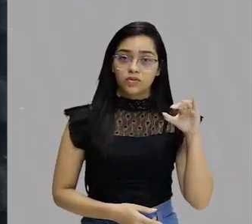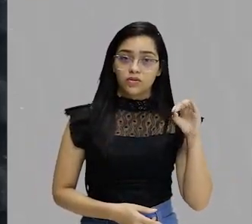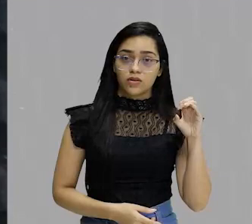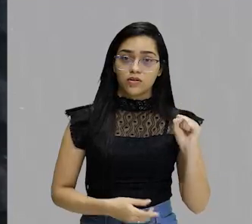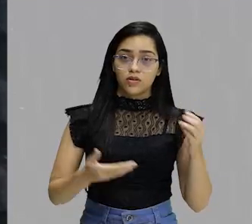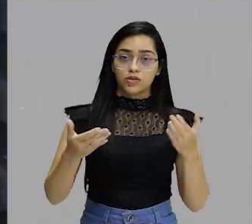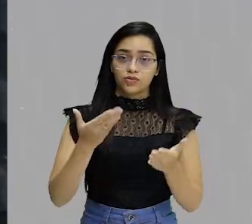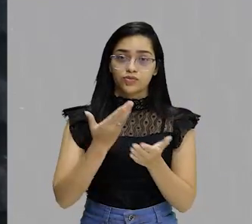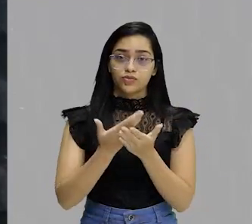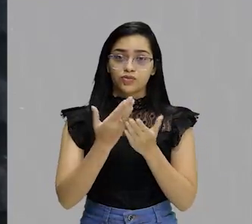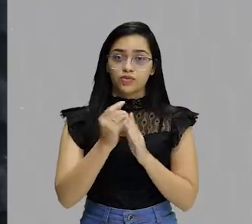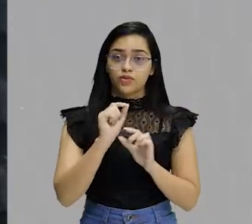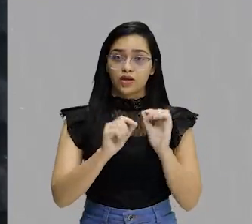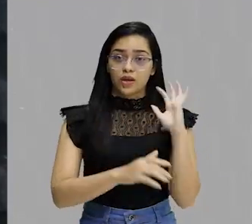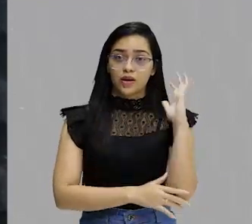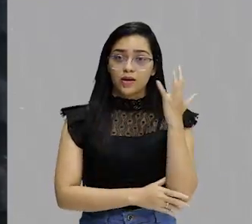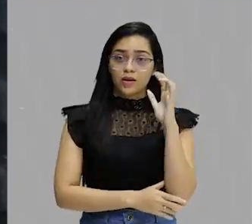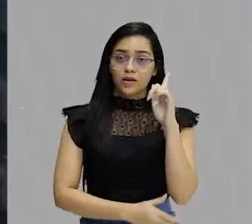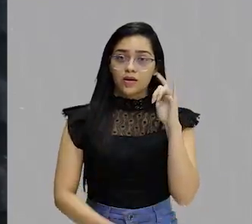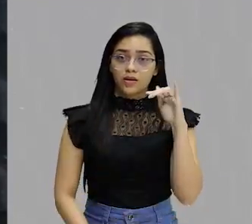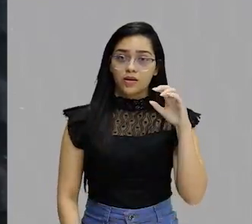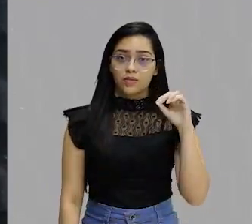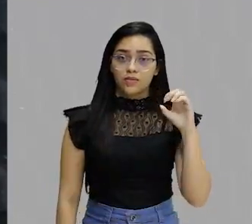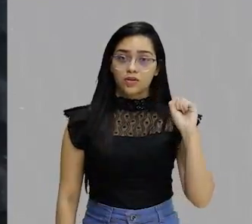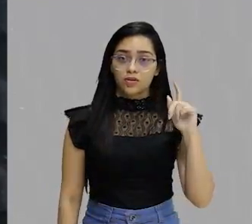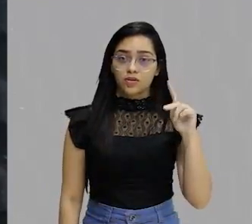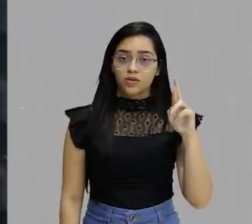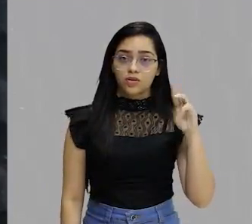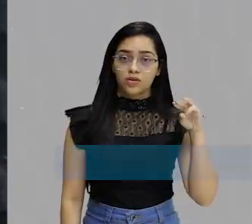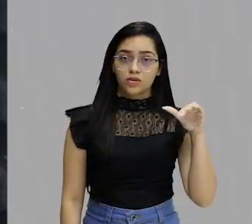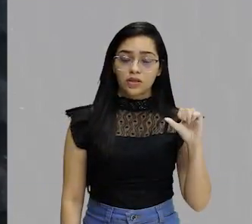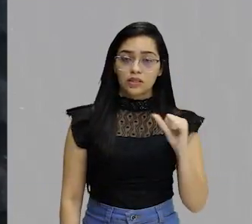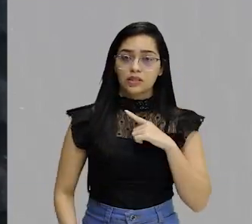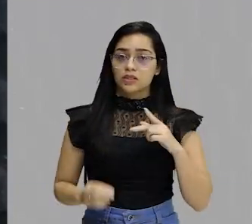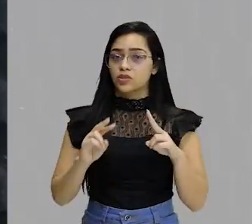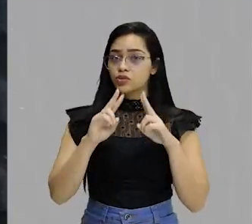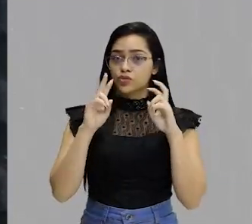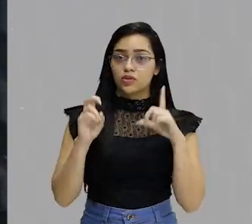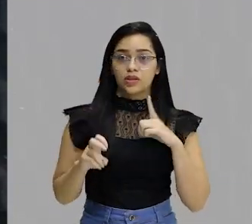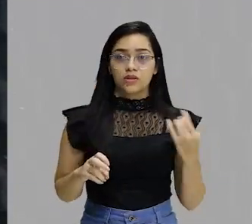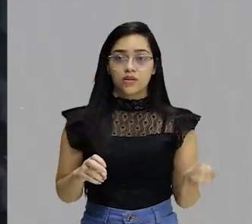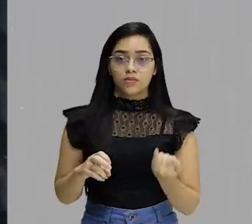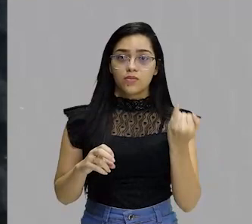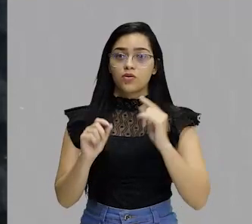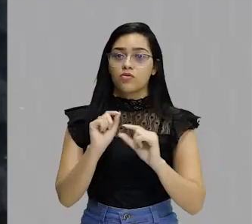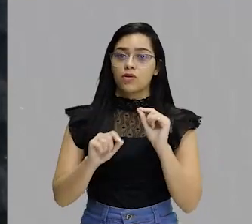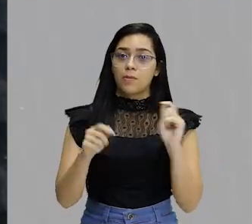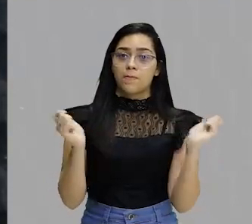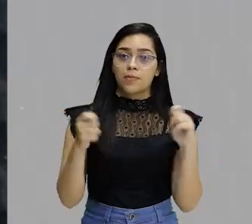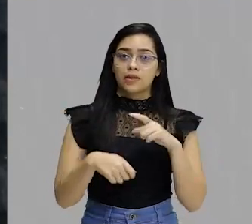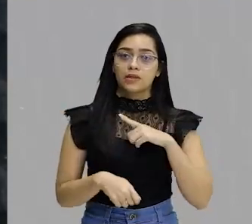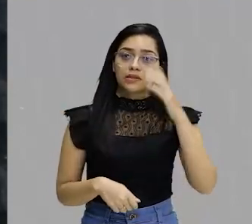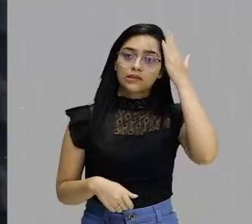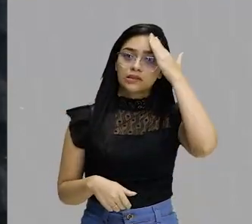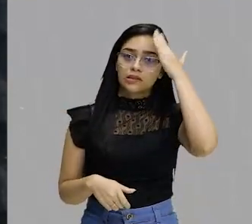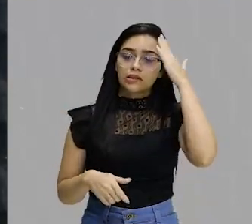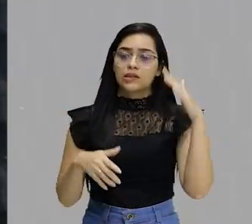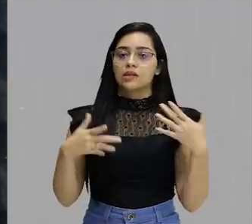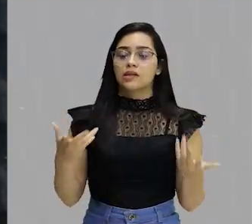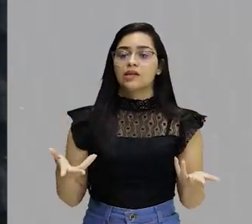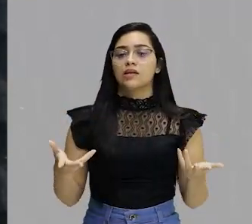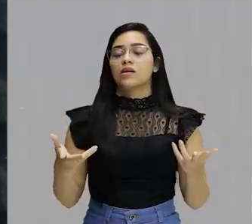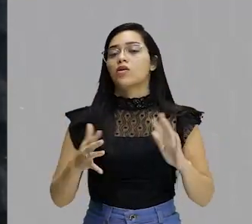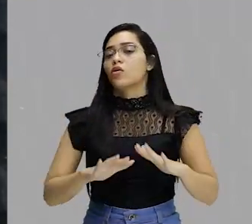vamos estudar hoje sobre as plantas gimnospermas. Esse assunto, pessoal, é importante para que a gente possa entender